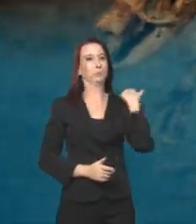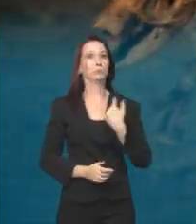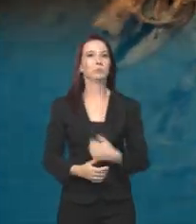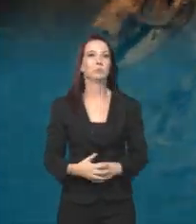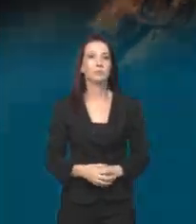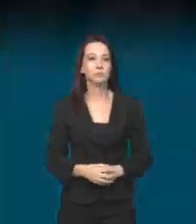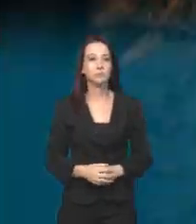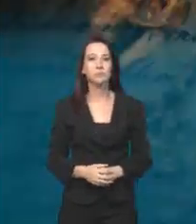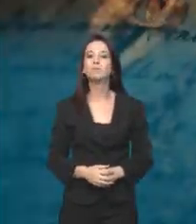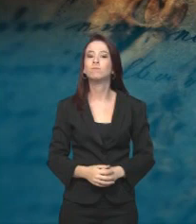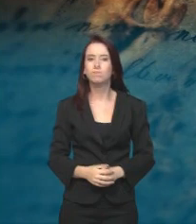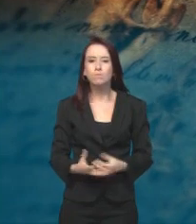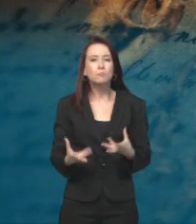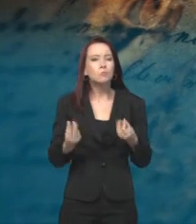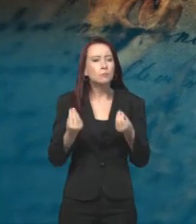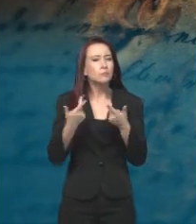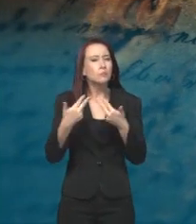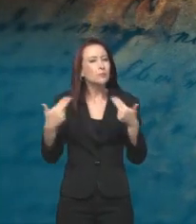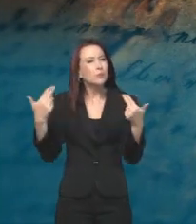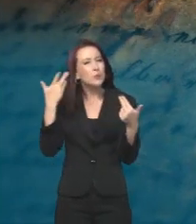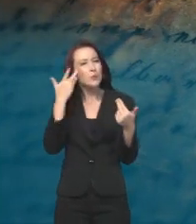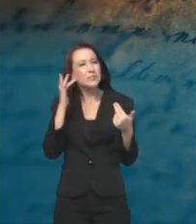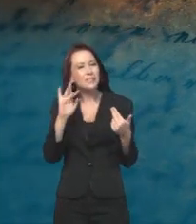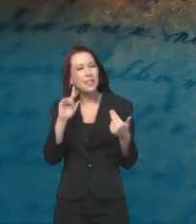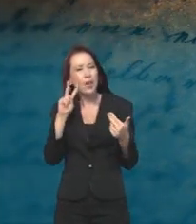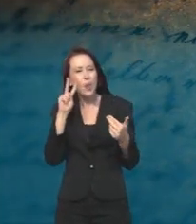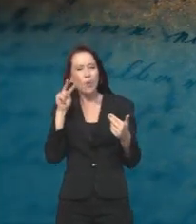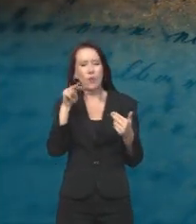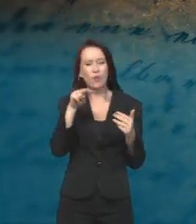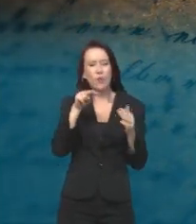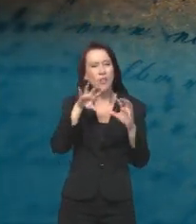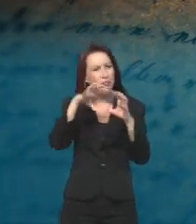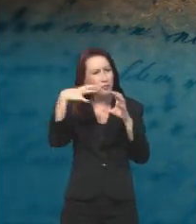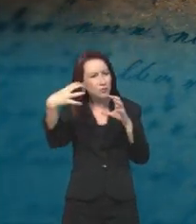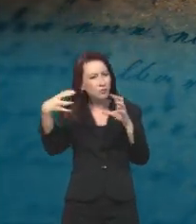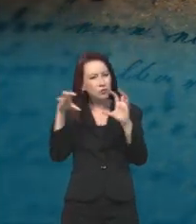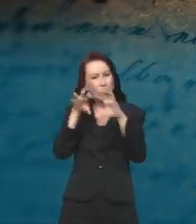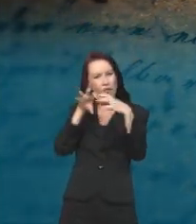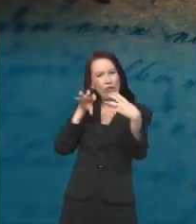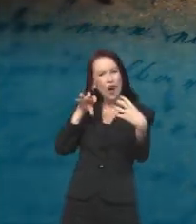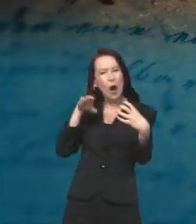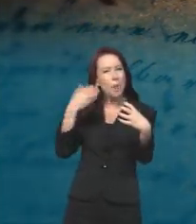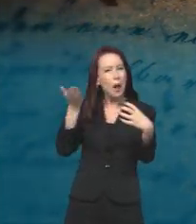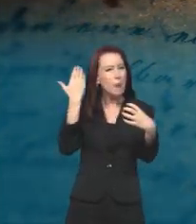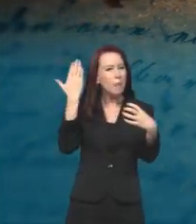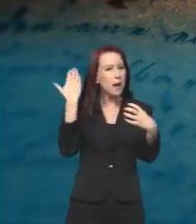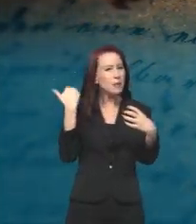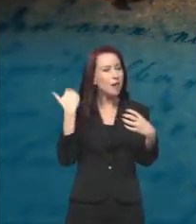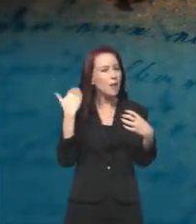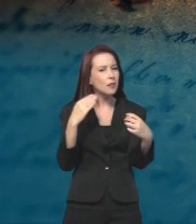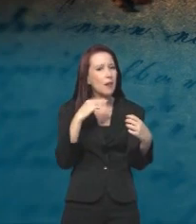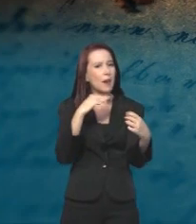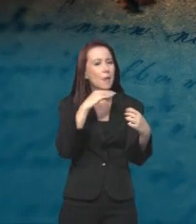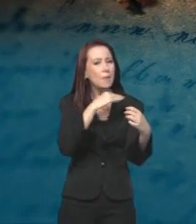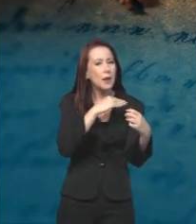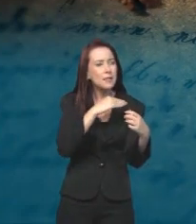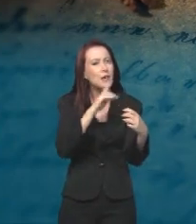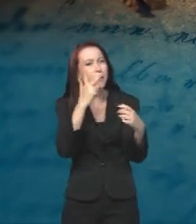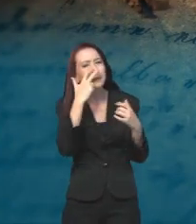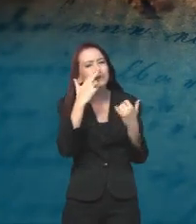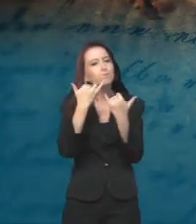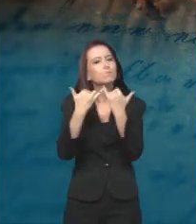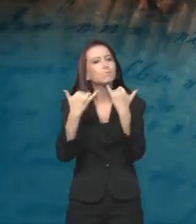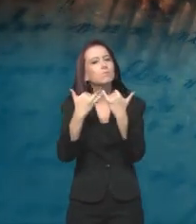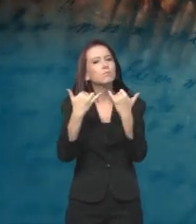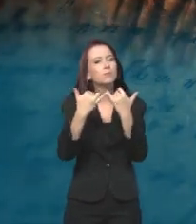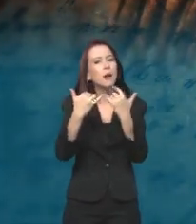É, entretanto, muito estranho como aumenta continuamente o número de tais formas do passado que mostram uma